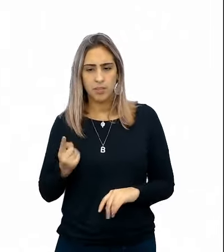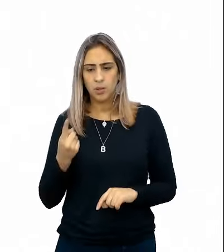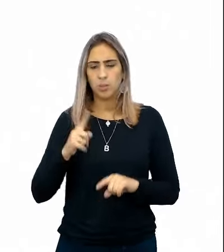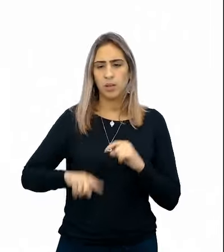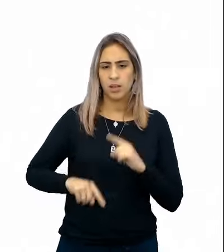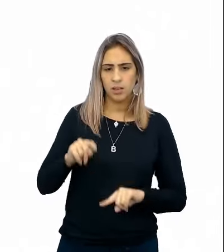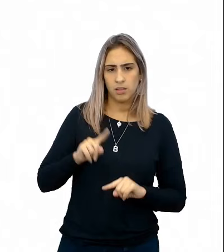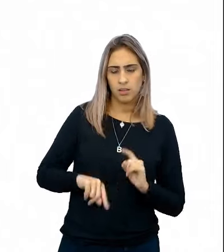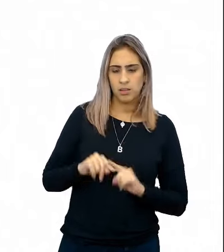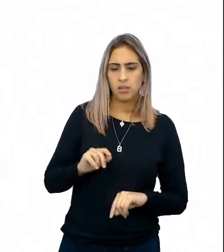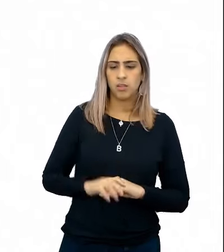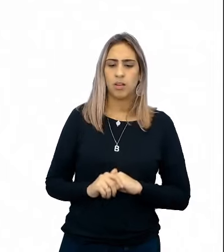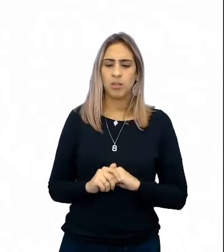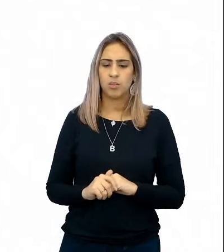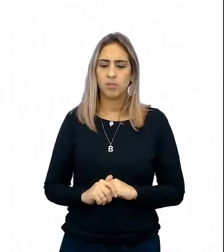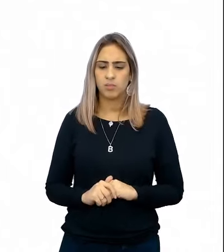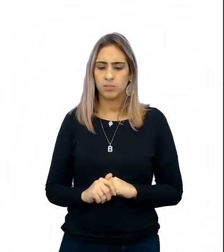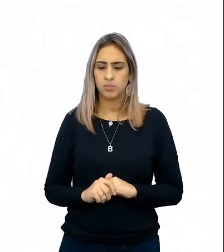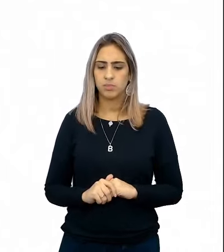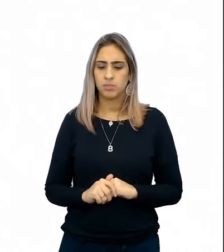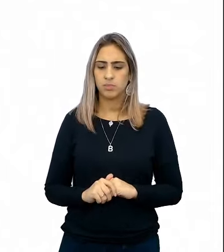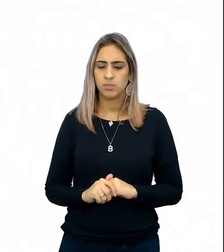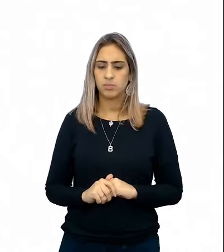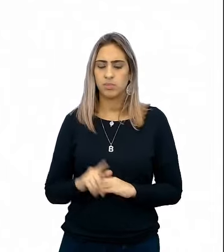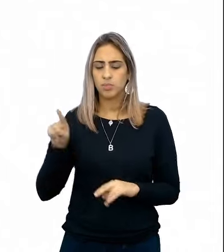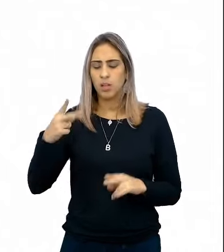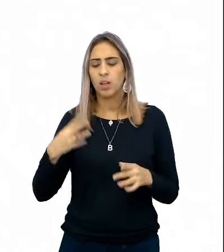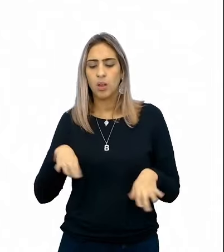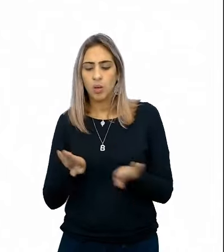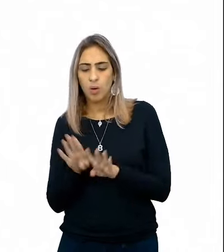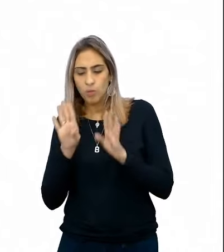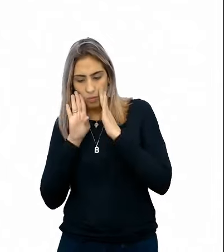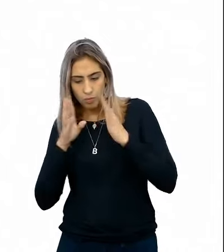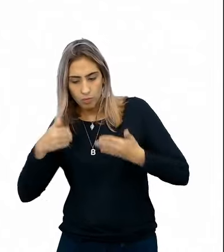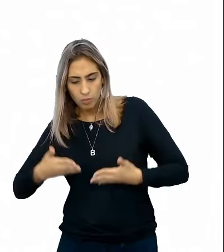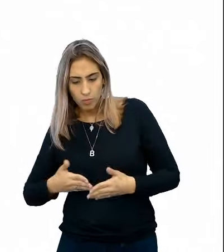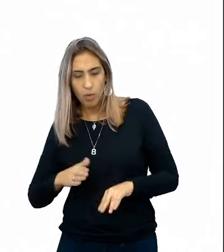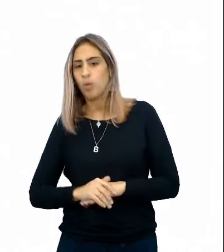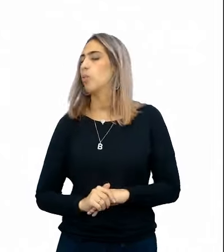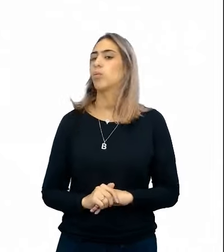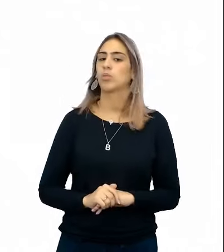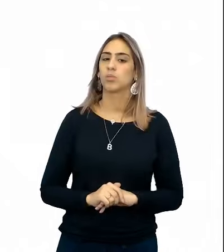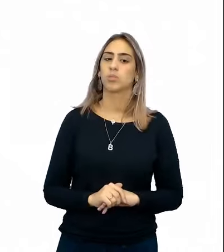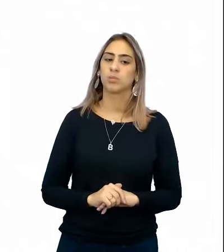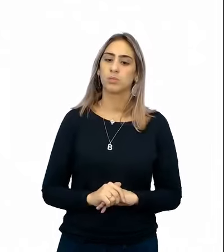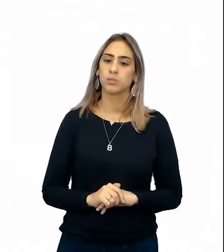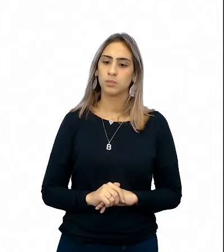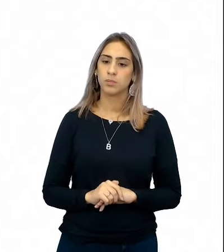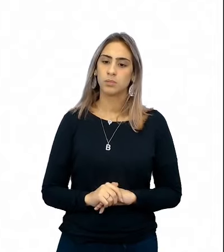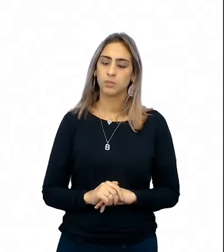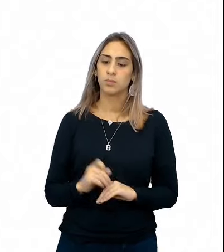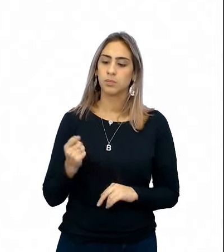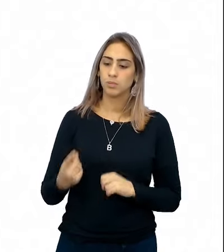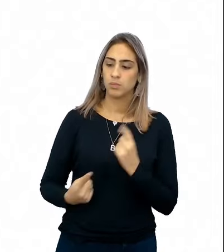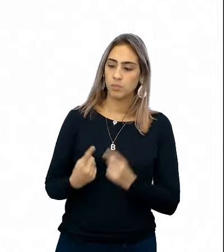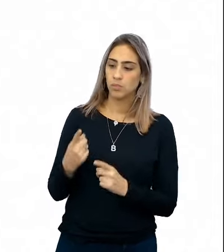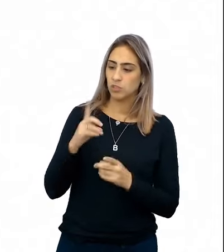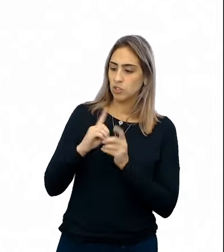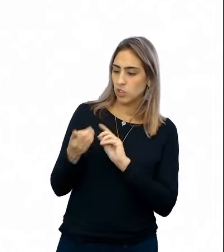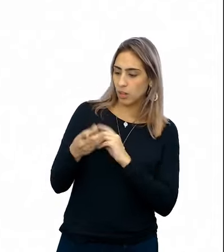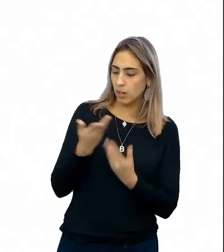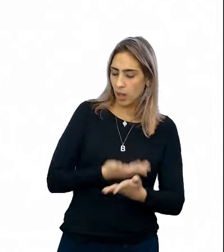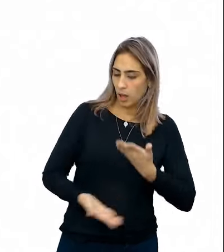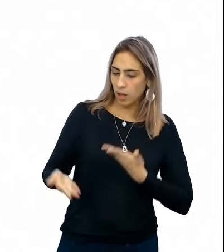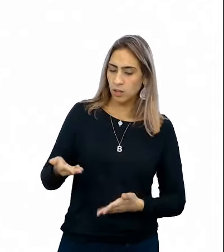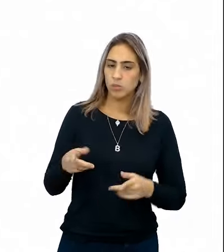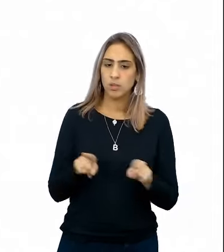material e vão e voltam, né? Não é como em alguns livros didáticos,